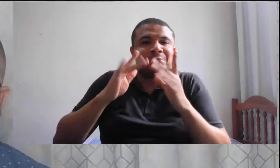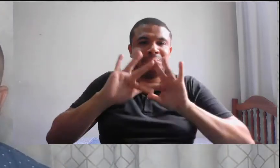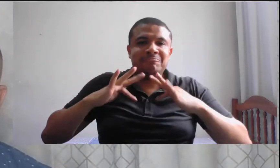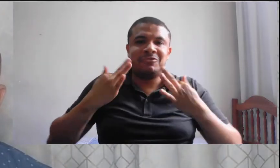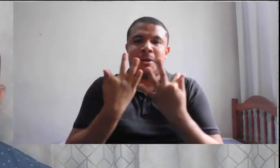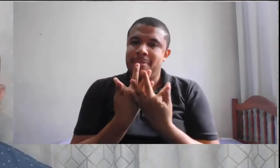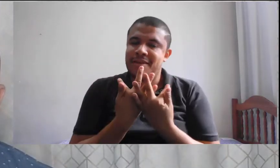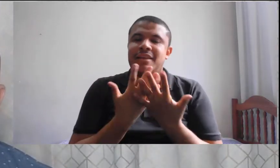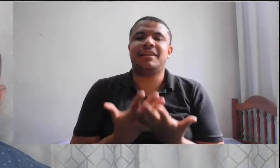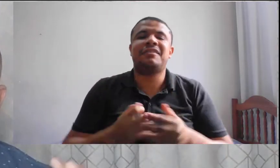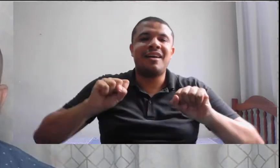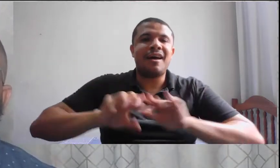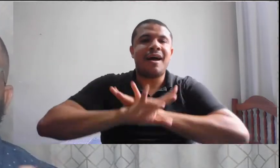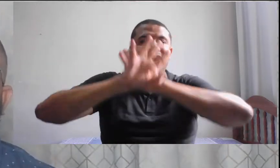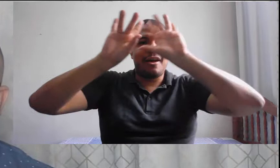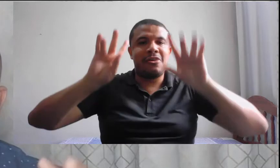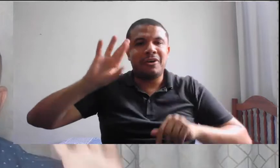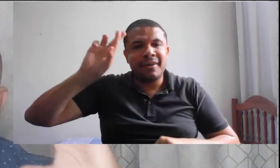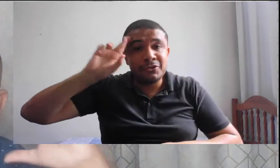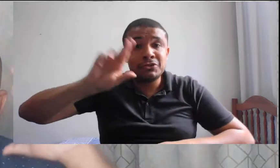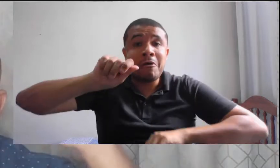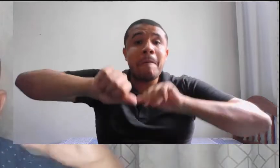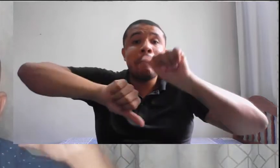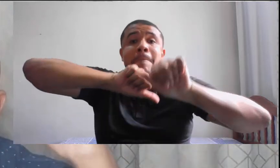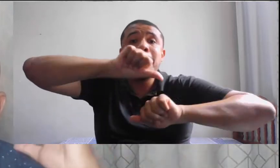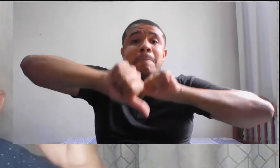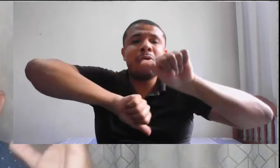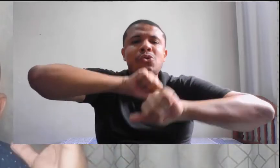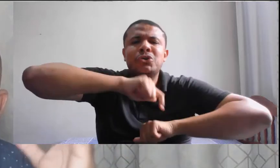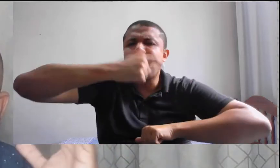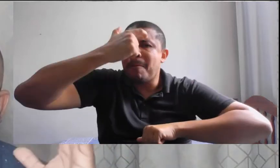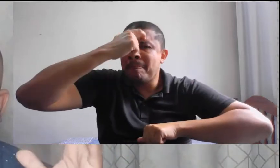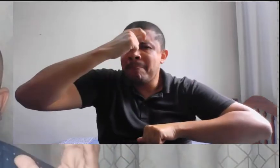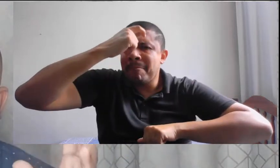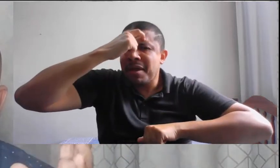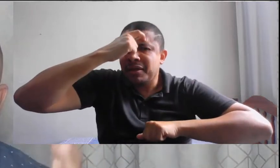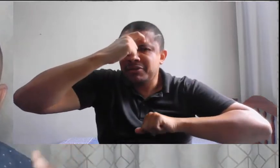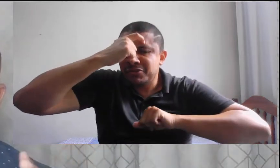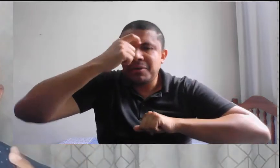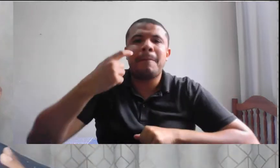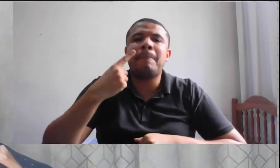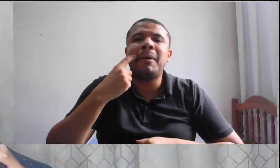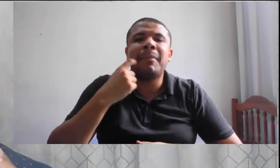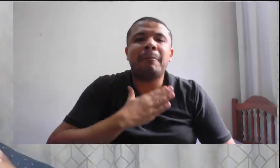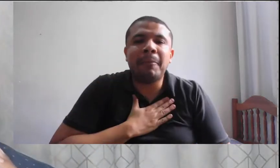casa. A glória do Senhor transformou a mente do meu pai.